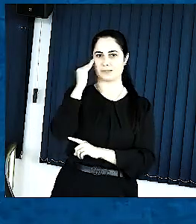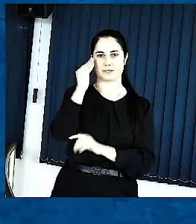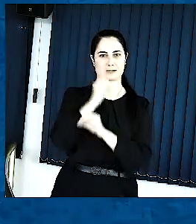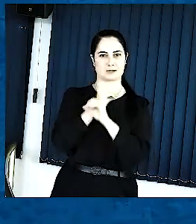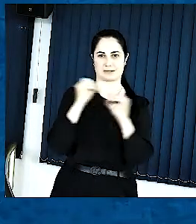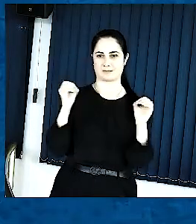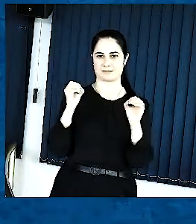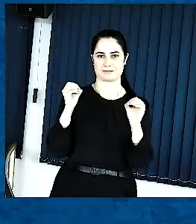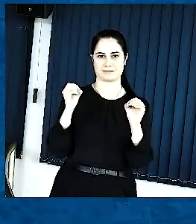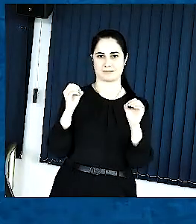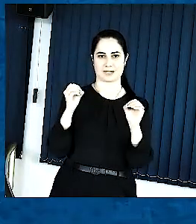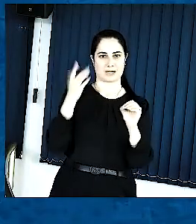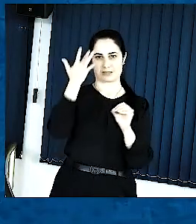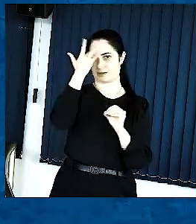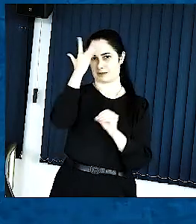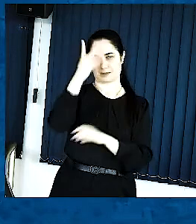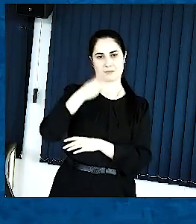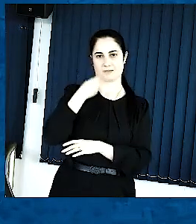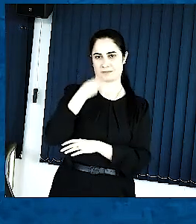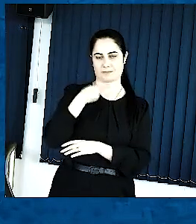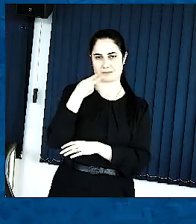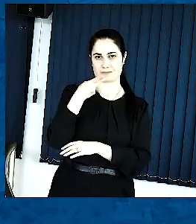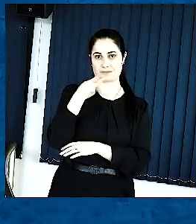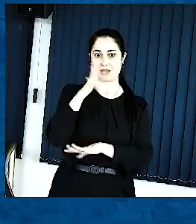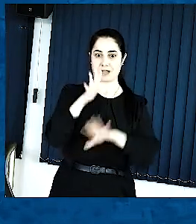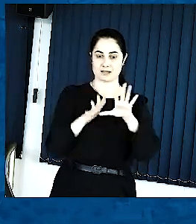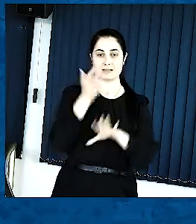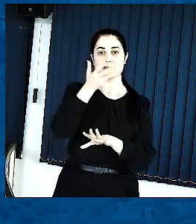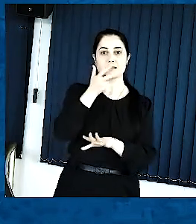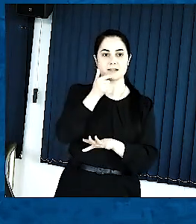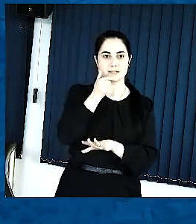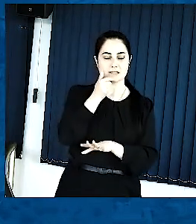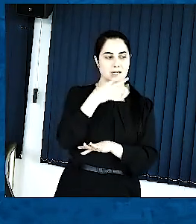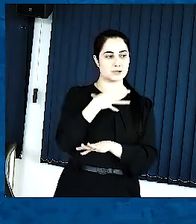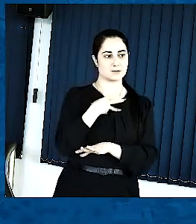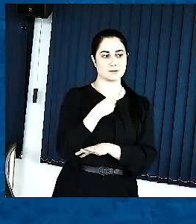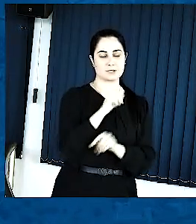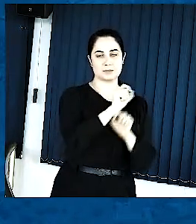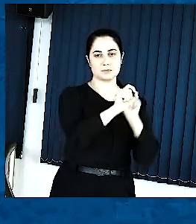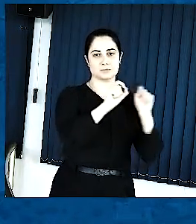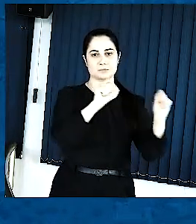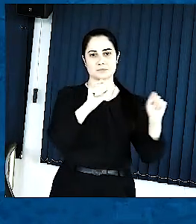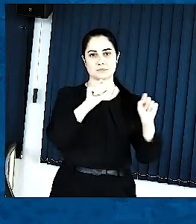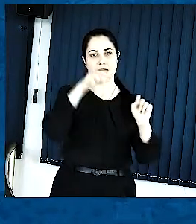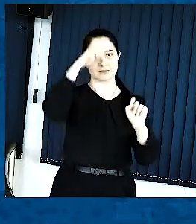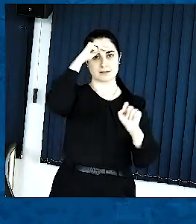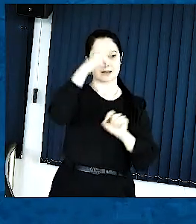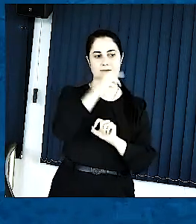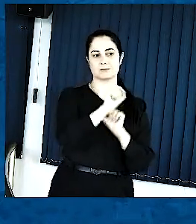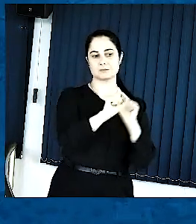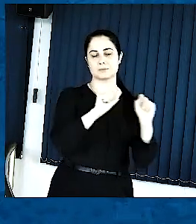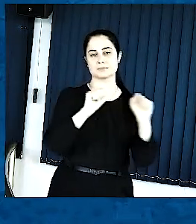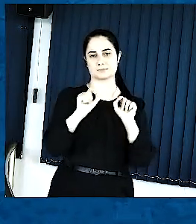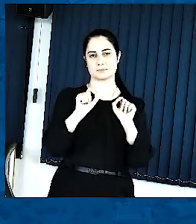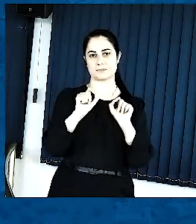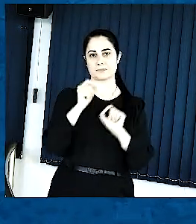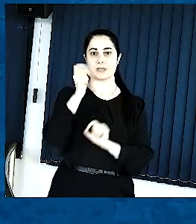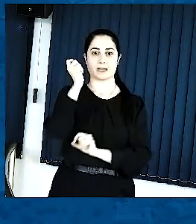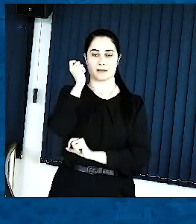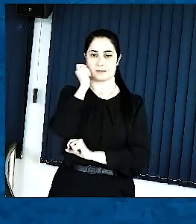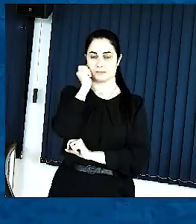falar. E essa criança pode ser, inclusive, filho ou neto de alguém que está aqui. E essa